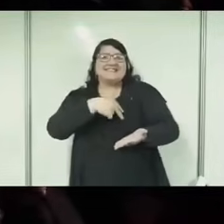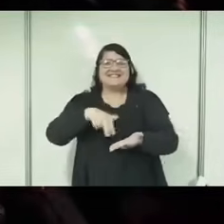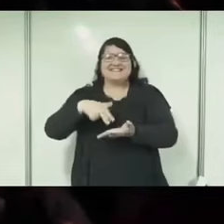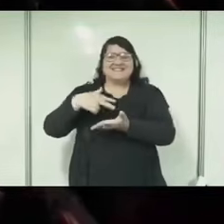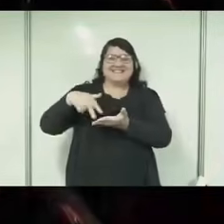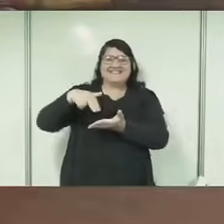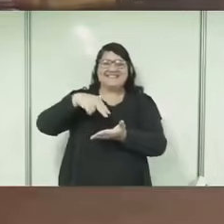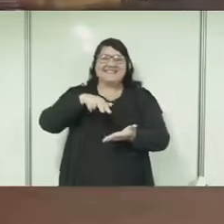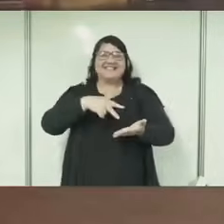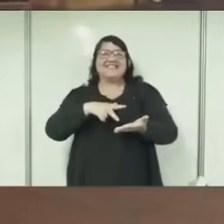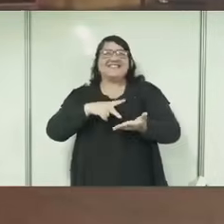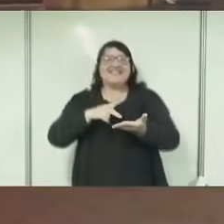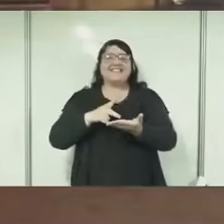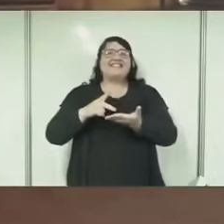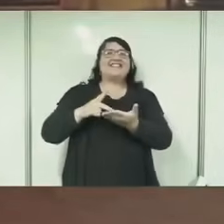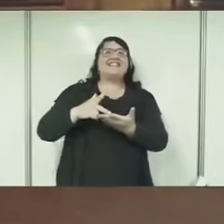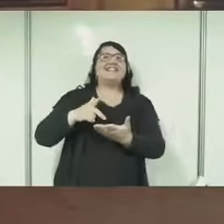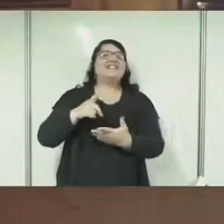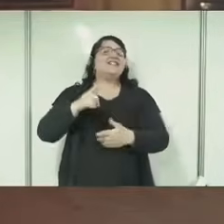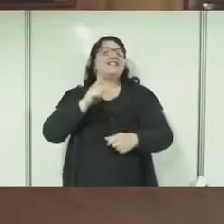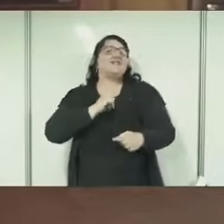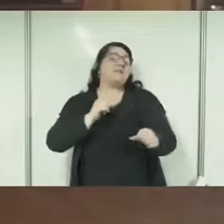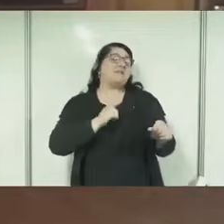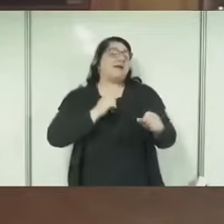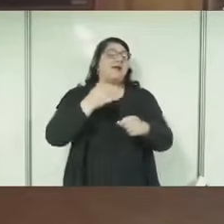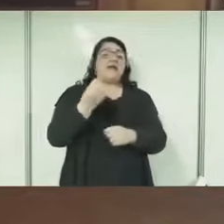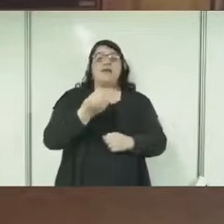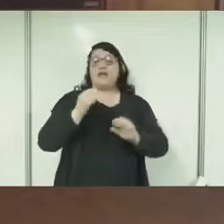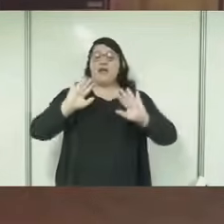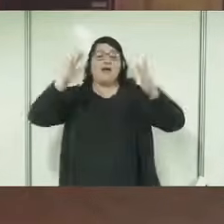Casais dão passos soltos no salão